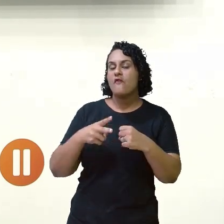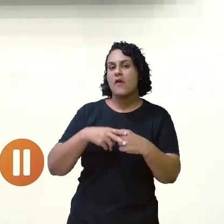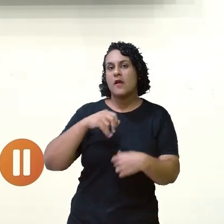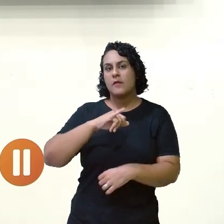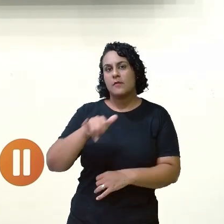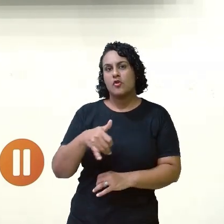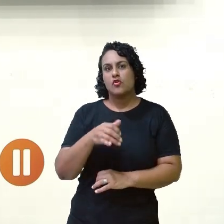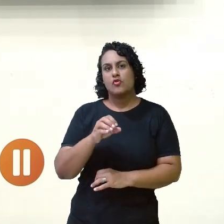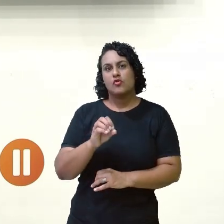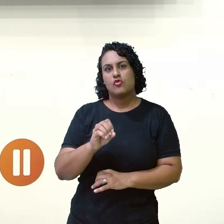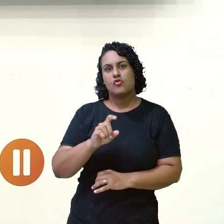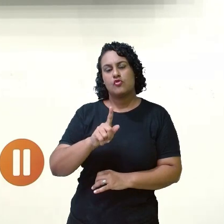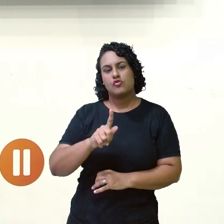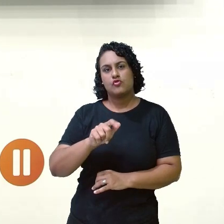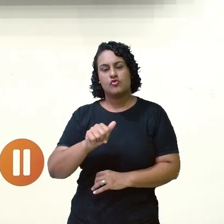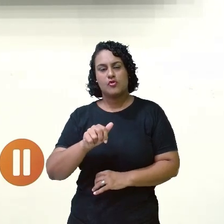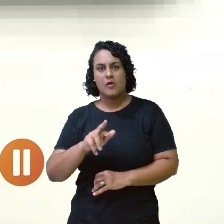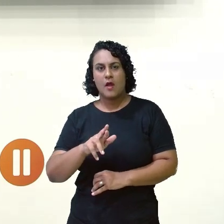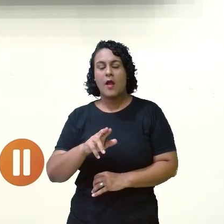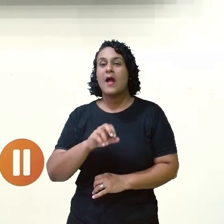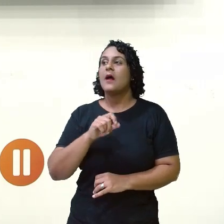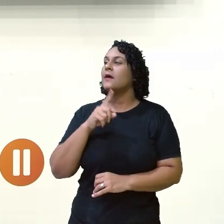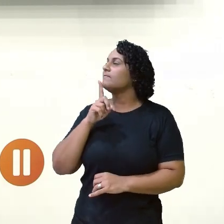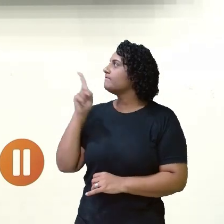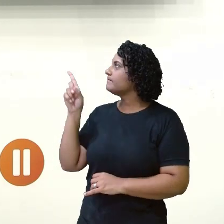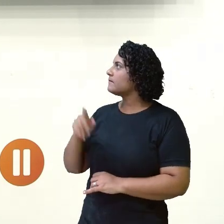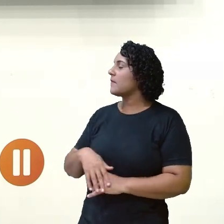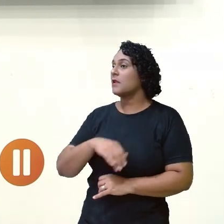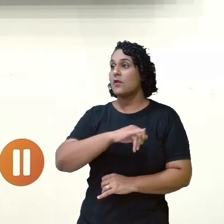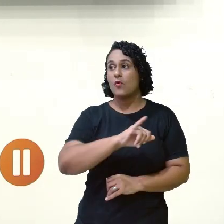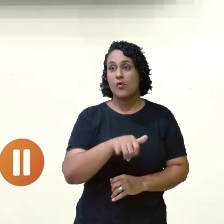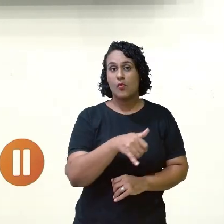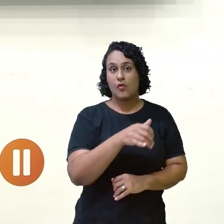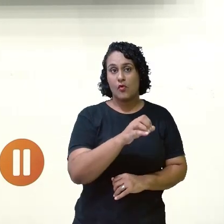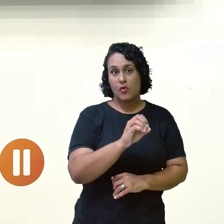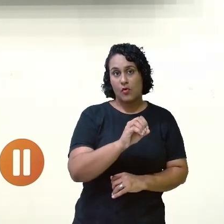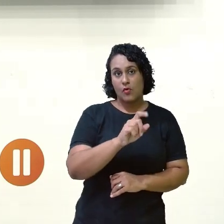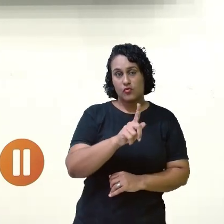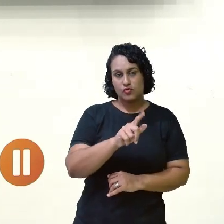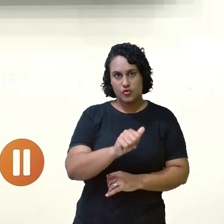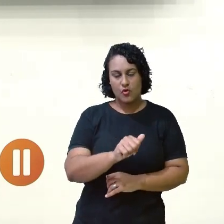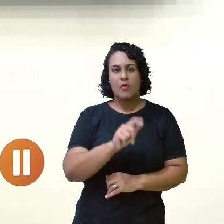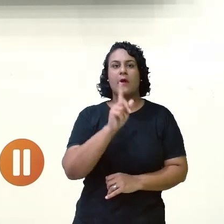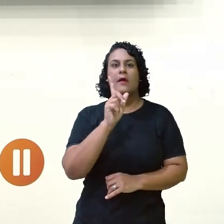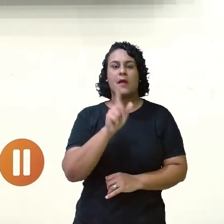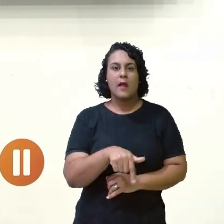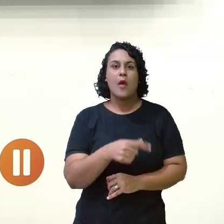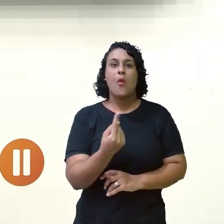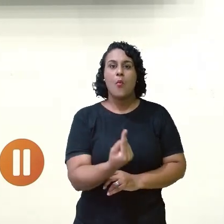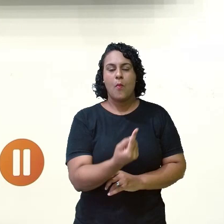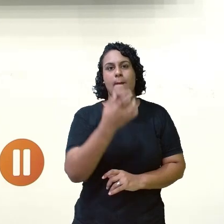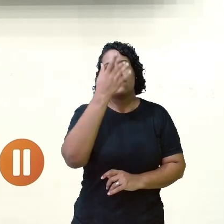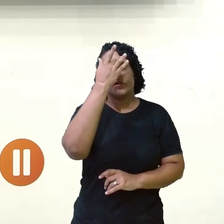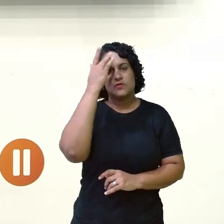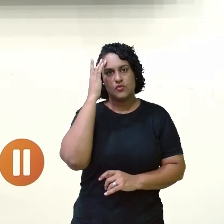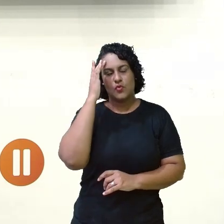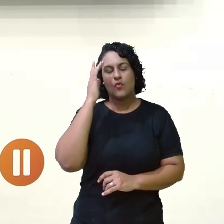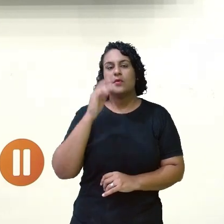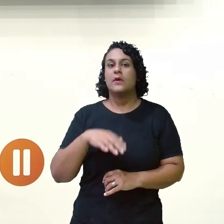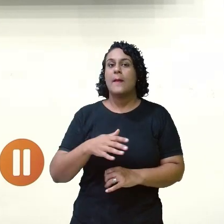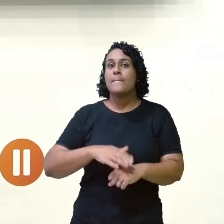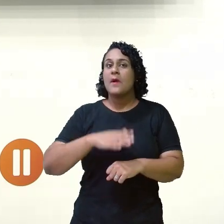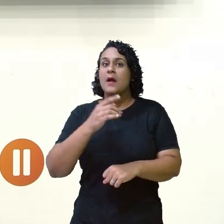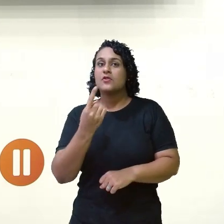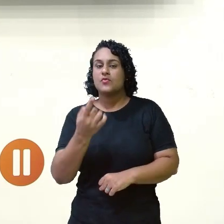então tá no singular, porque só tem um. Quando eu digo jogam, já está no plural, porque tem mais de